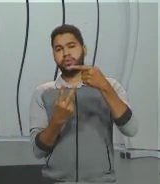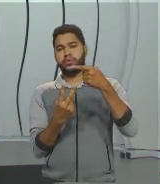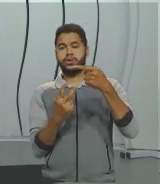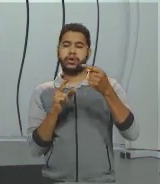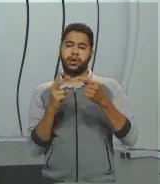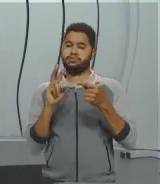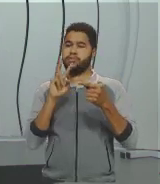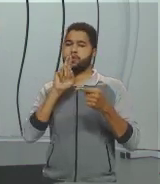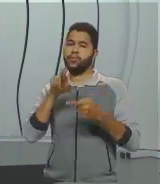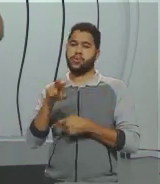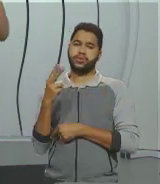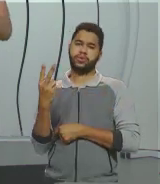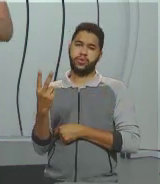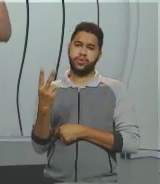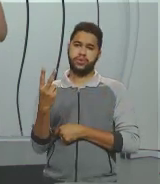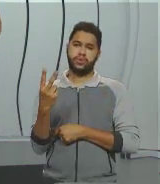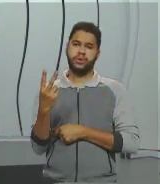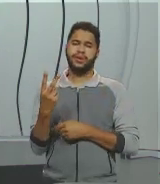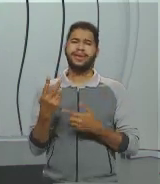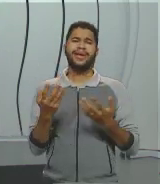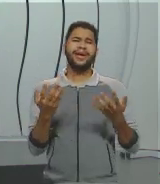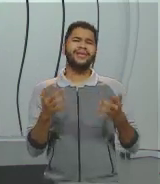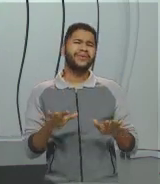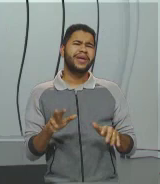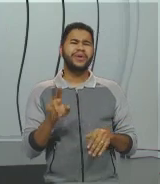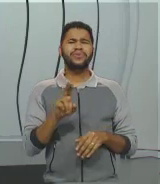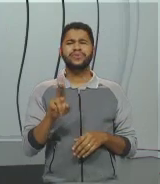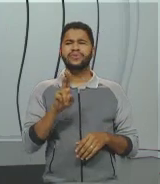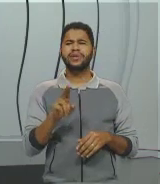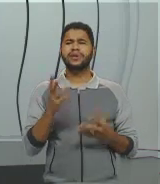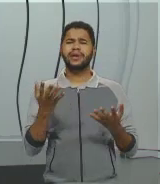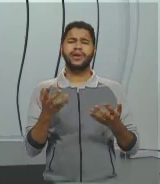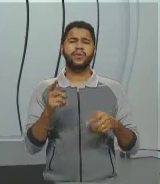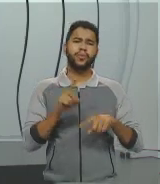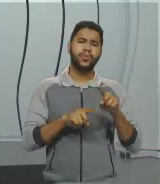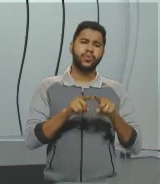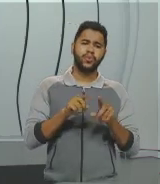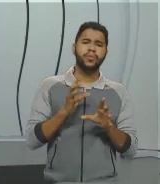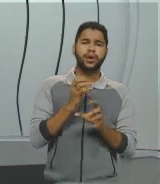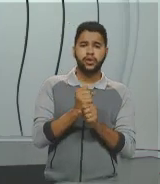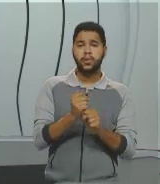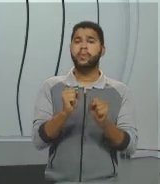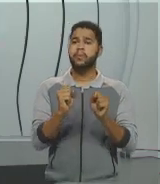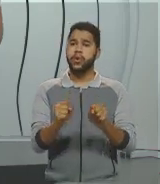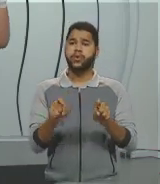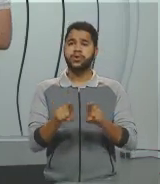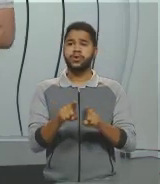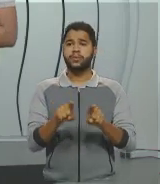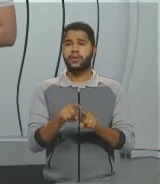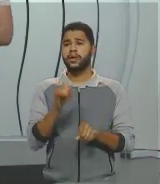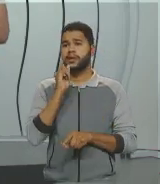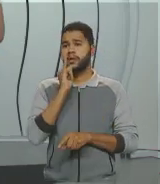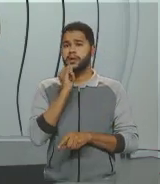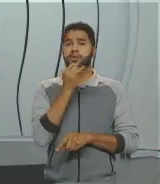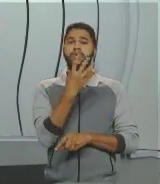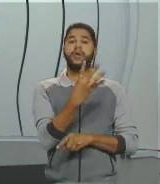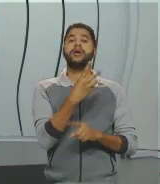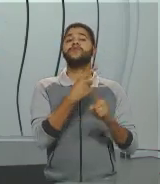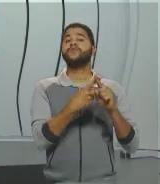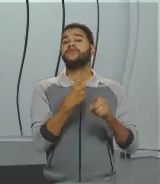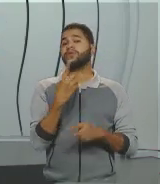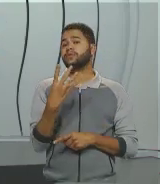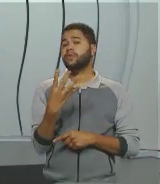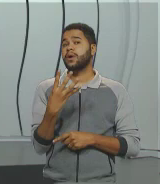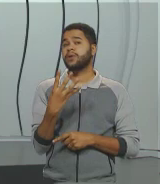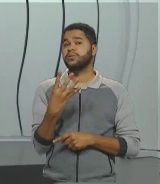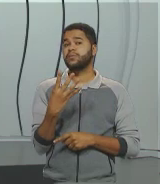kΩ. Bom, não quero usar esse macete, eu quero usar o produto pela soma. Pode também. Se eu pegar 4 vezes 4, que é o produto